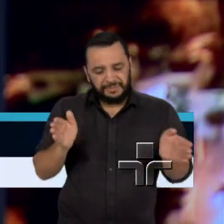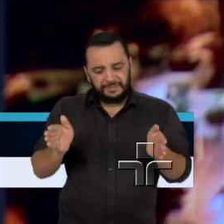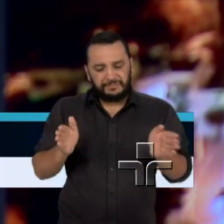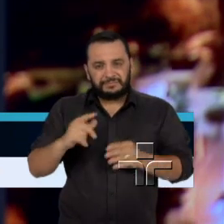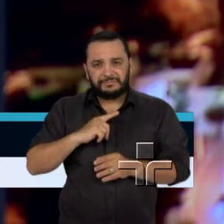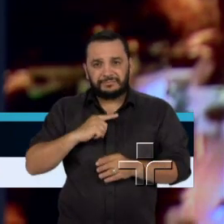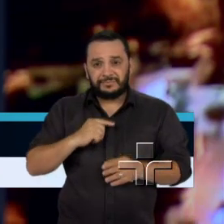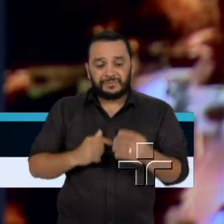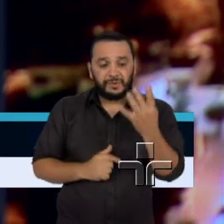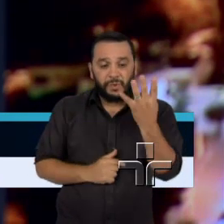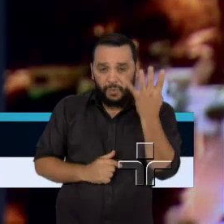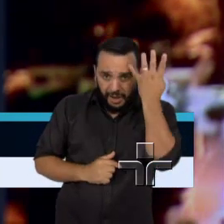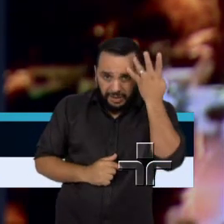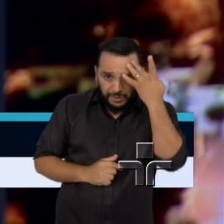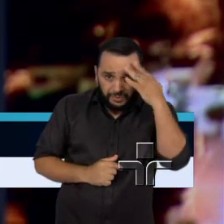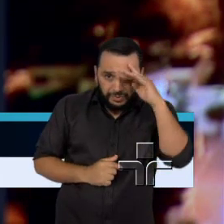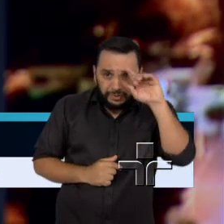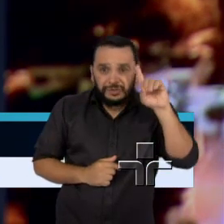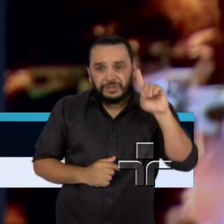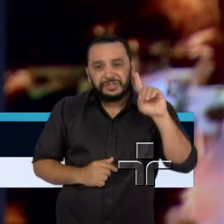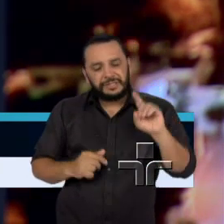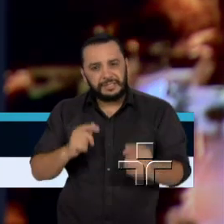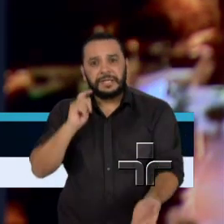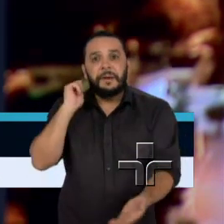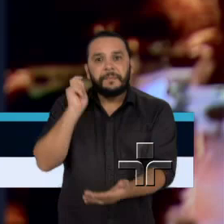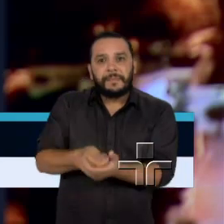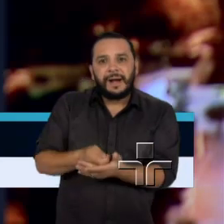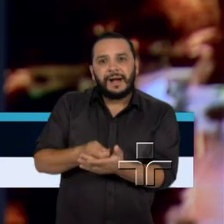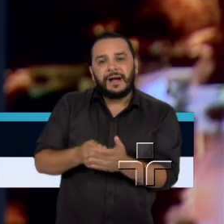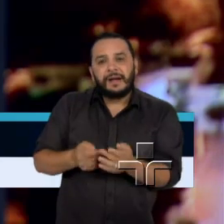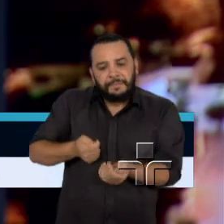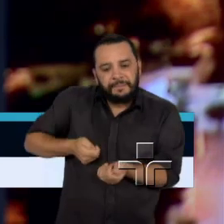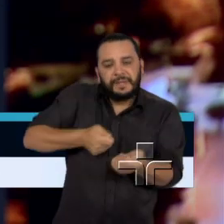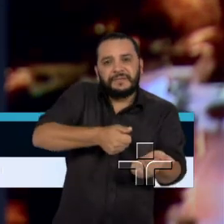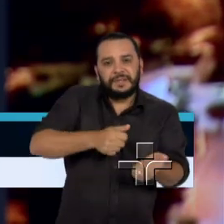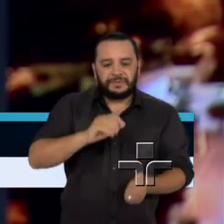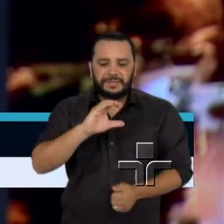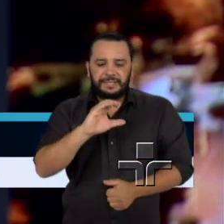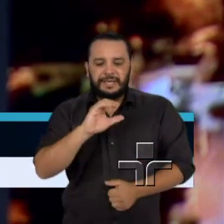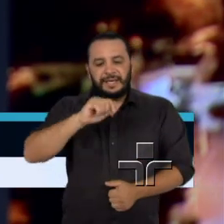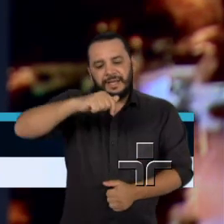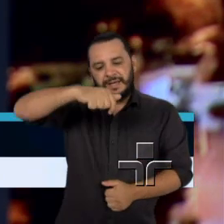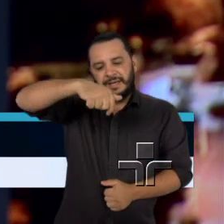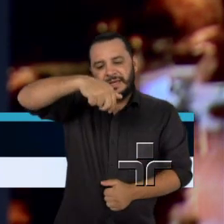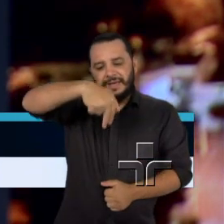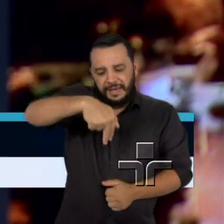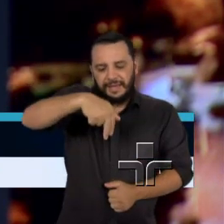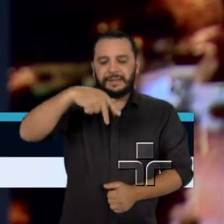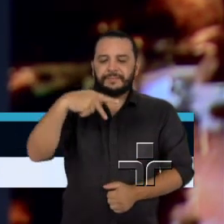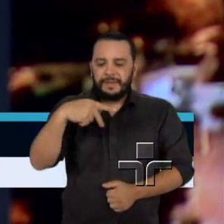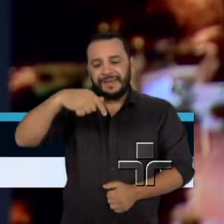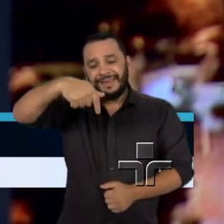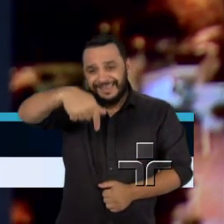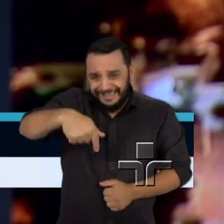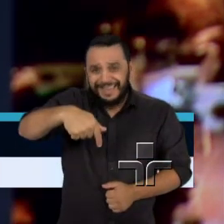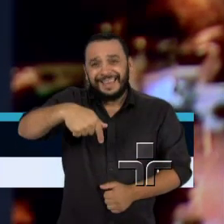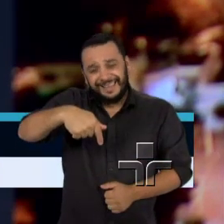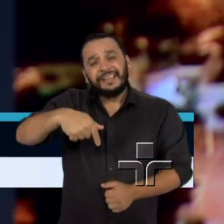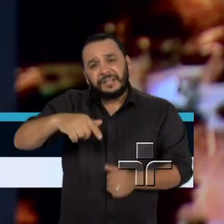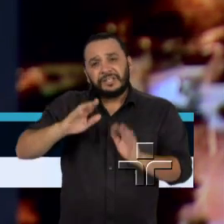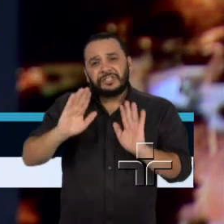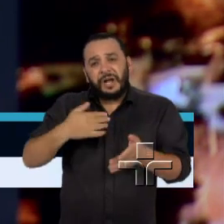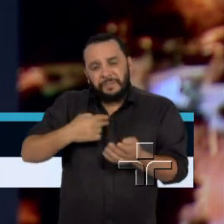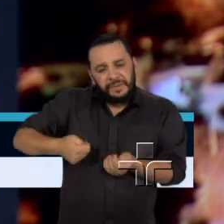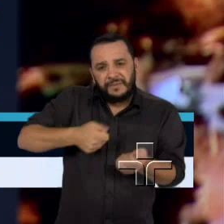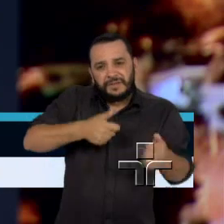dias vão acabar os recursos para o pagamento de bolsas do CNPq, Conselho Nacional de Desenvolvimento Científico e Tecnológico. O alerta é